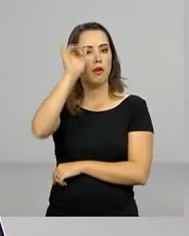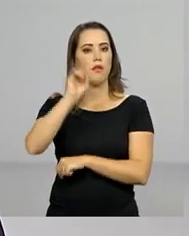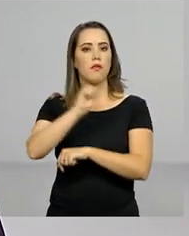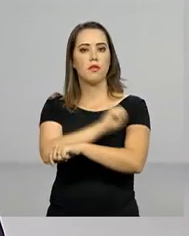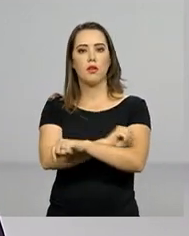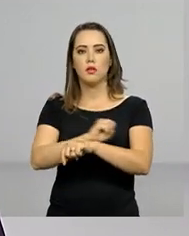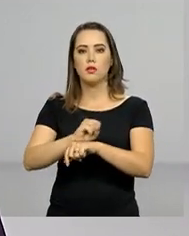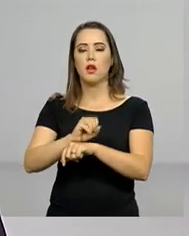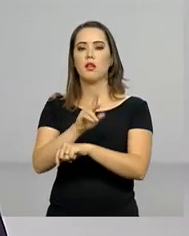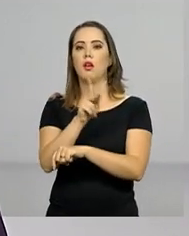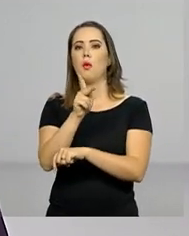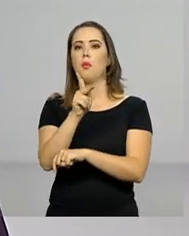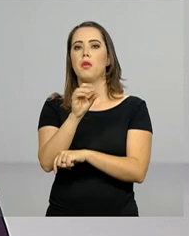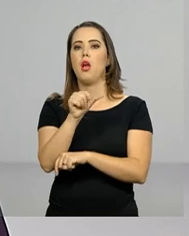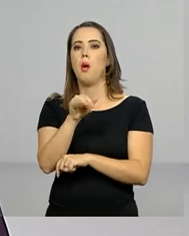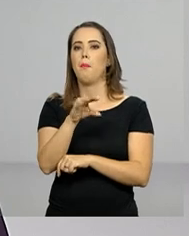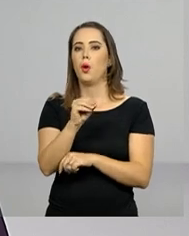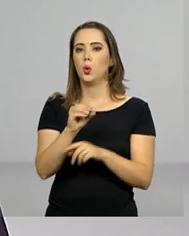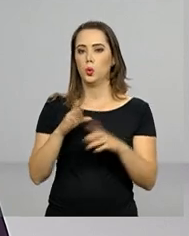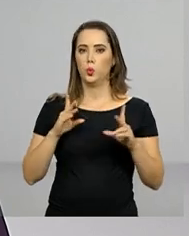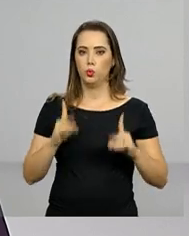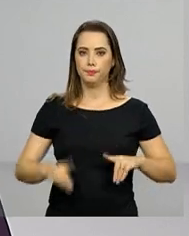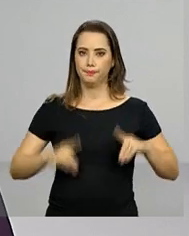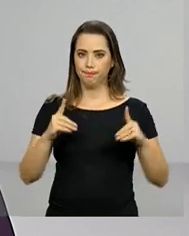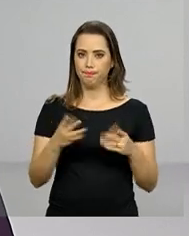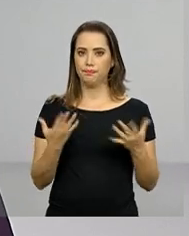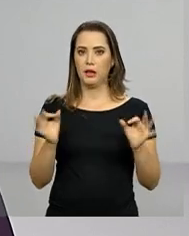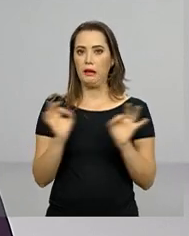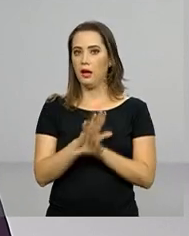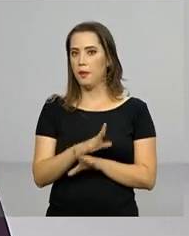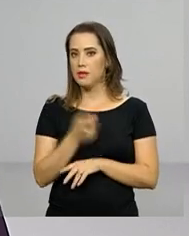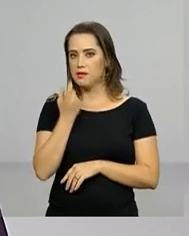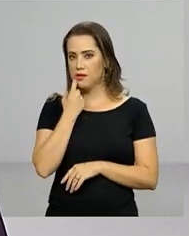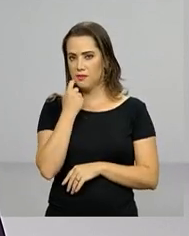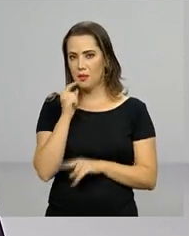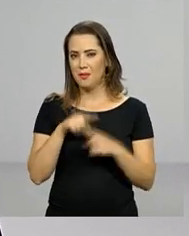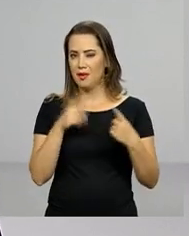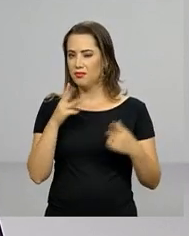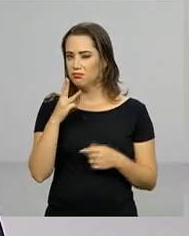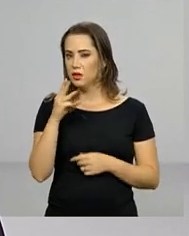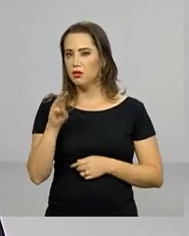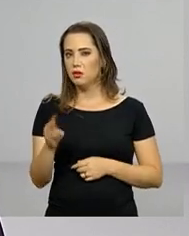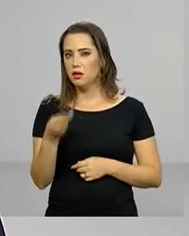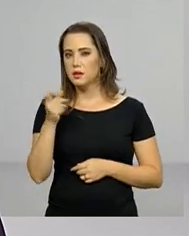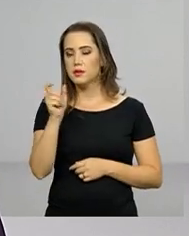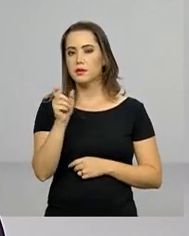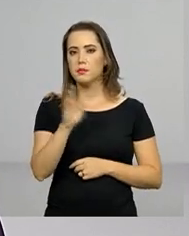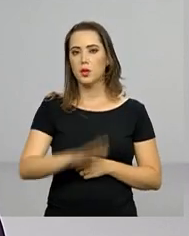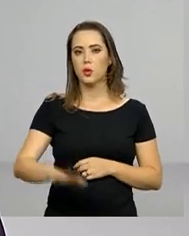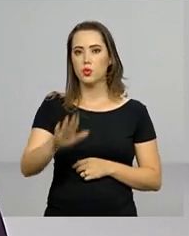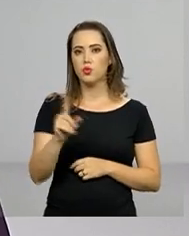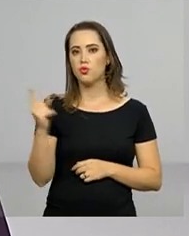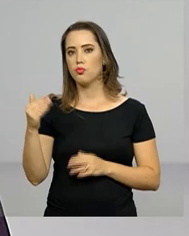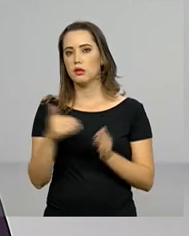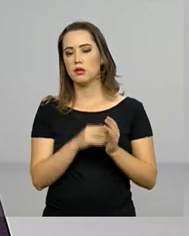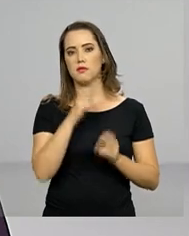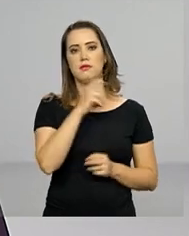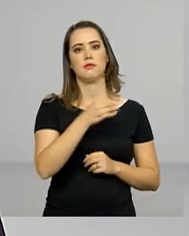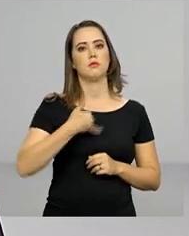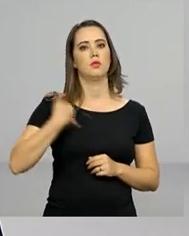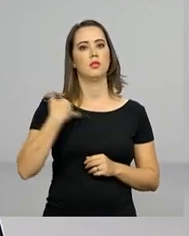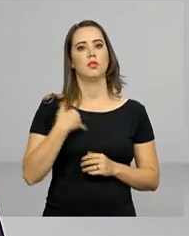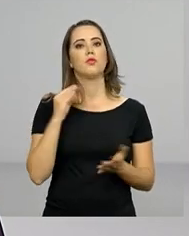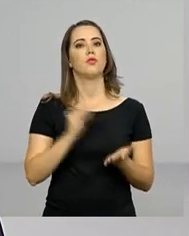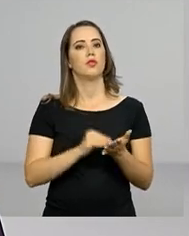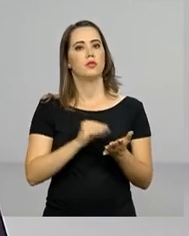ea poliomielite se encerra nesta sexta feira mas cerca de 3 milhões de crianças de 1 a 5 anos ainda não